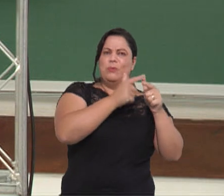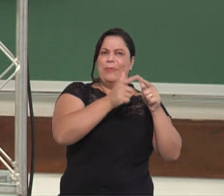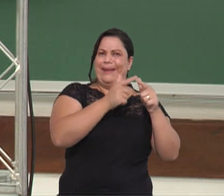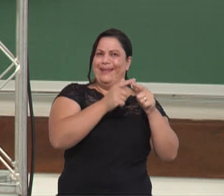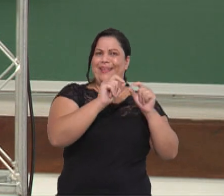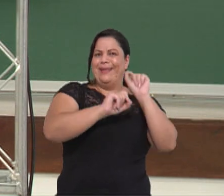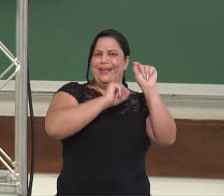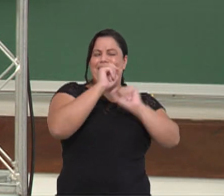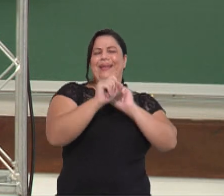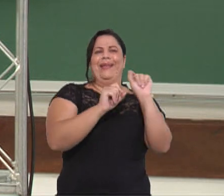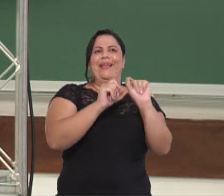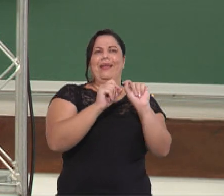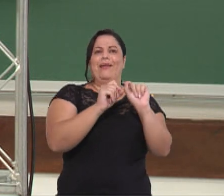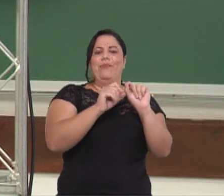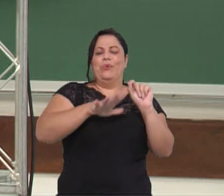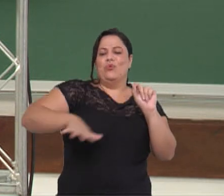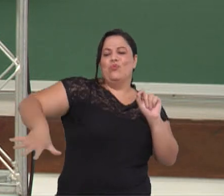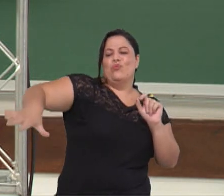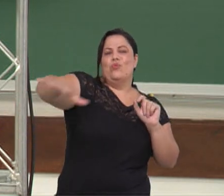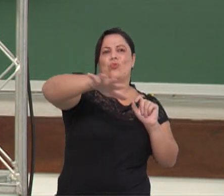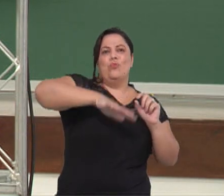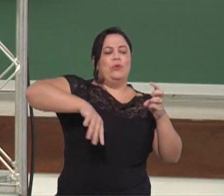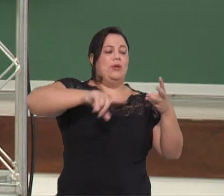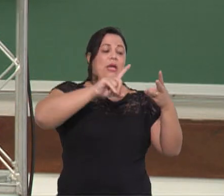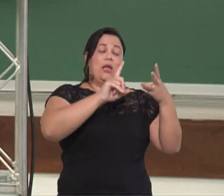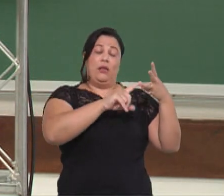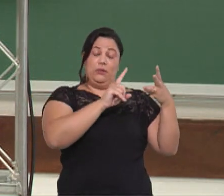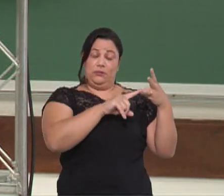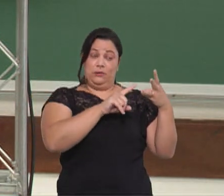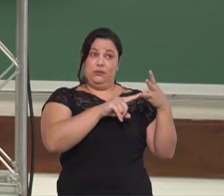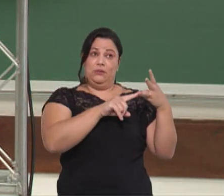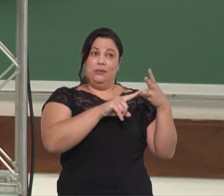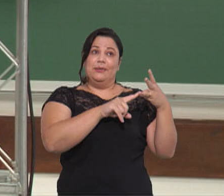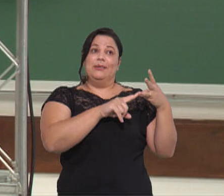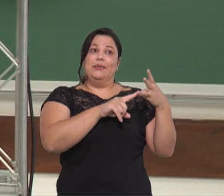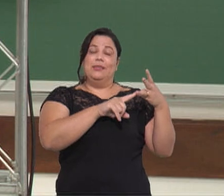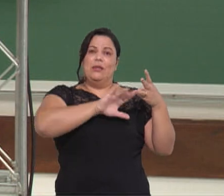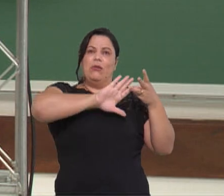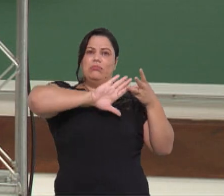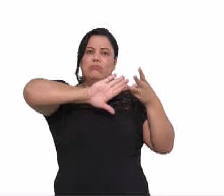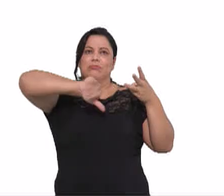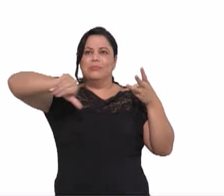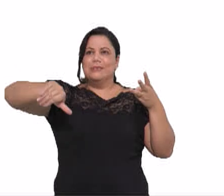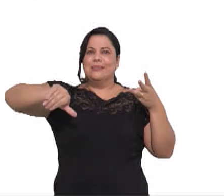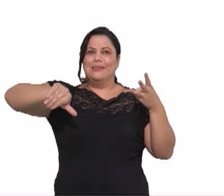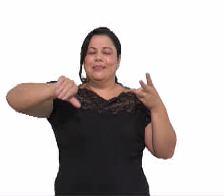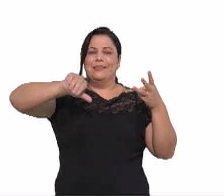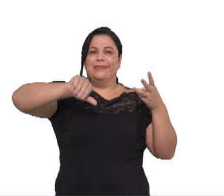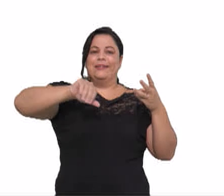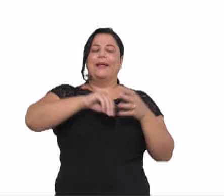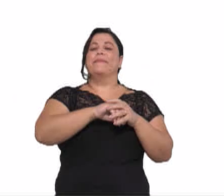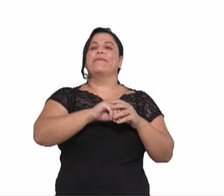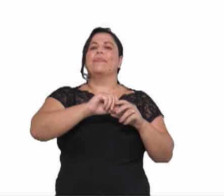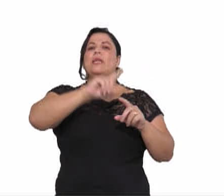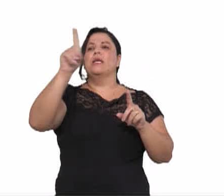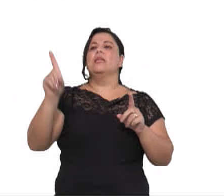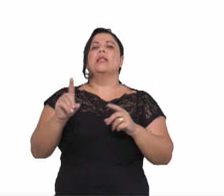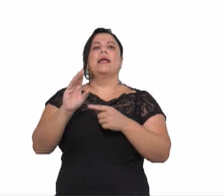nenhum acordo e o terceiro estado se retira, então, e decreta a Assembleia Nacional